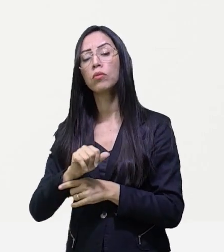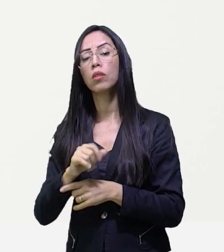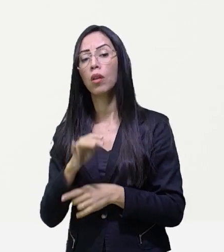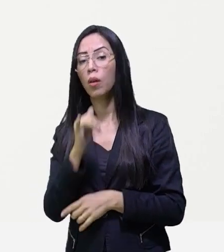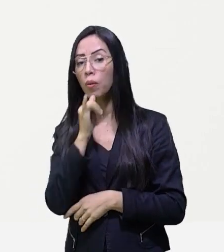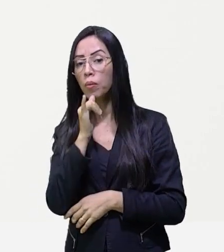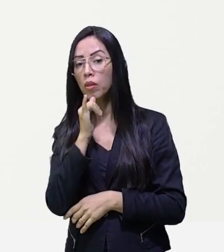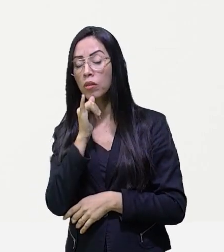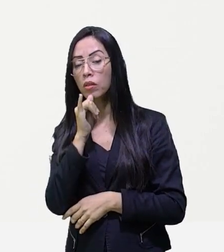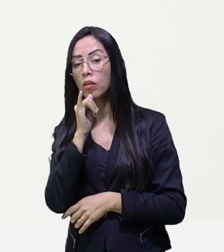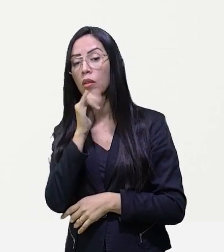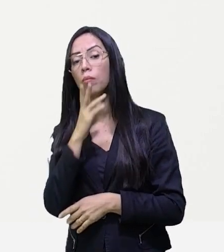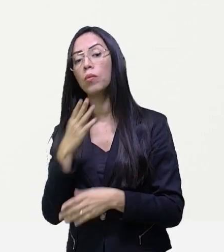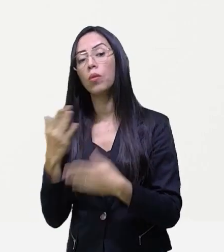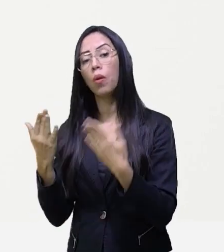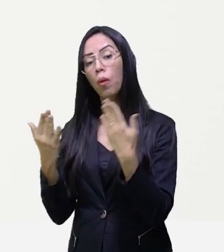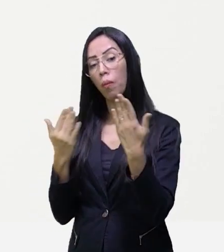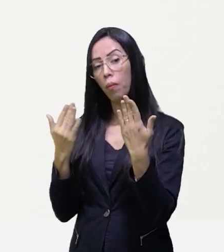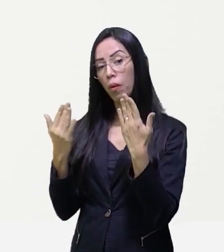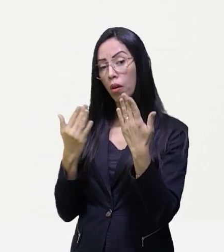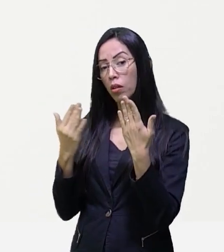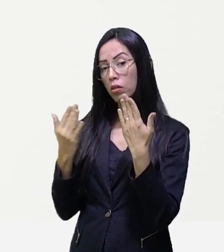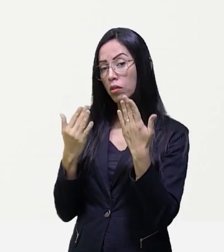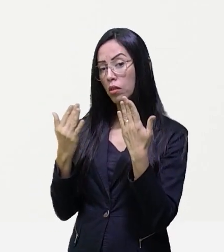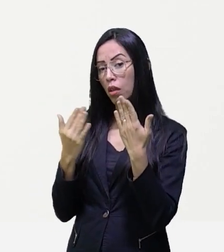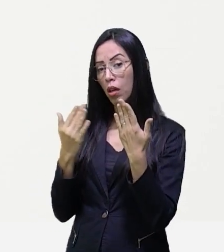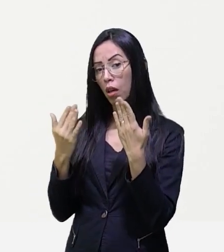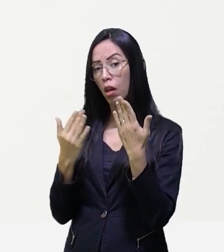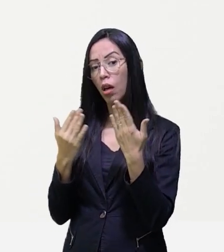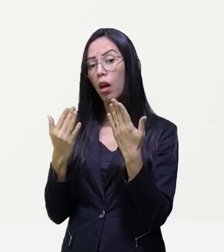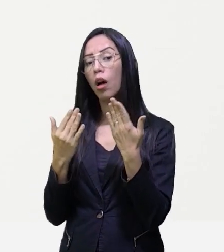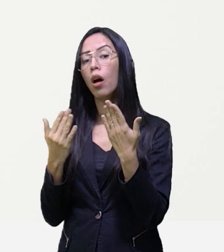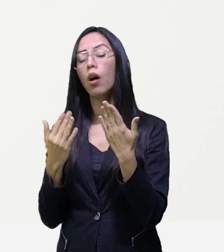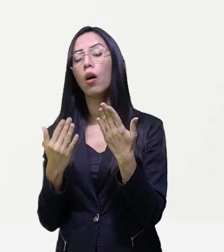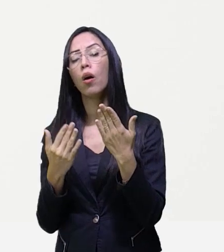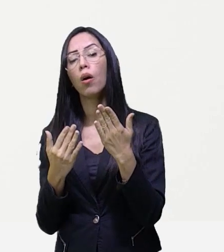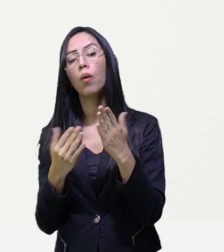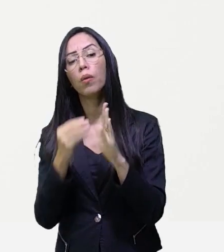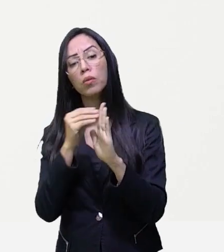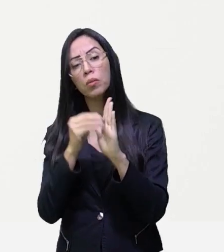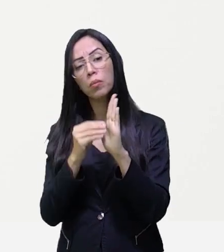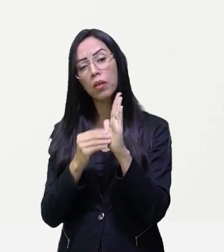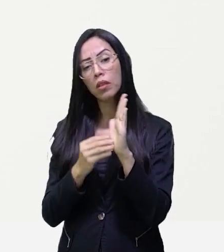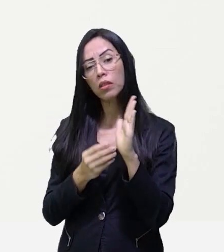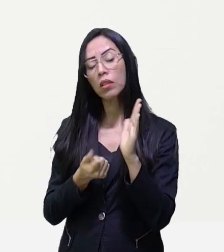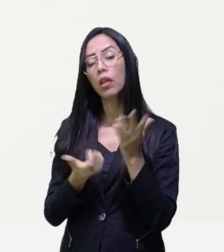como a comparação, a enumeração,